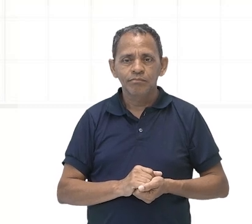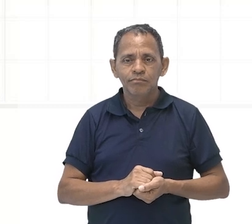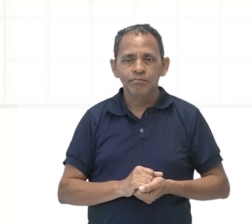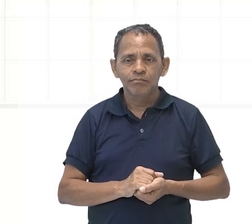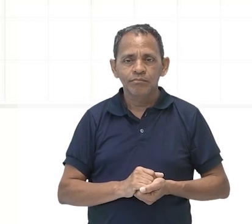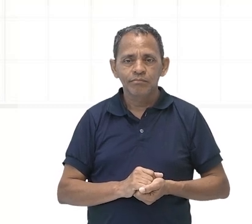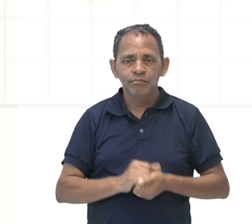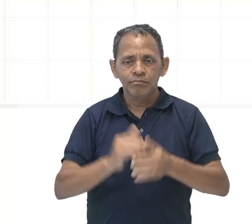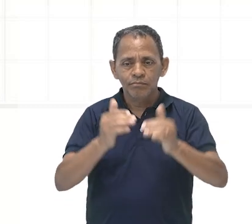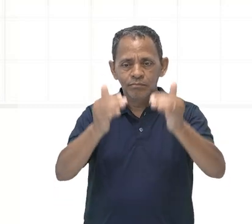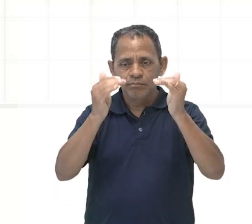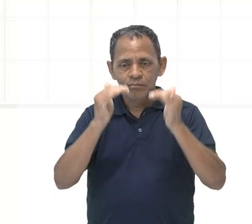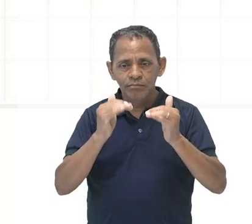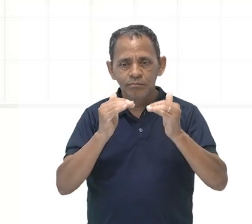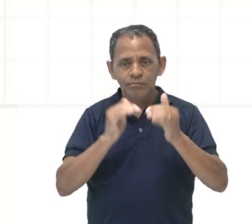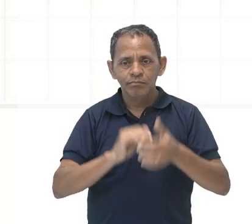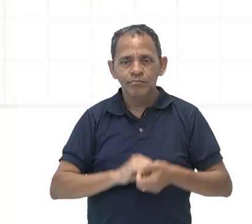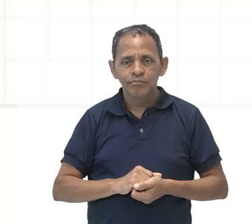Megabytes.